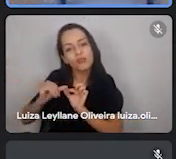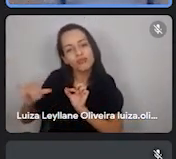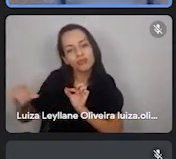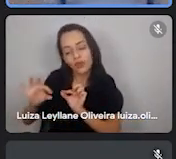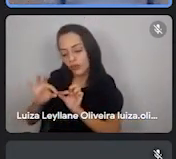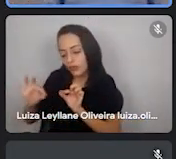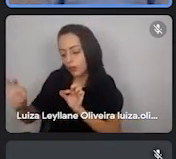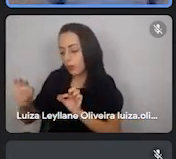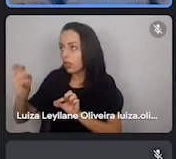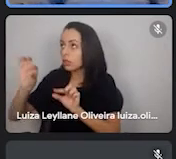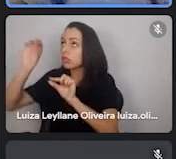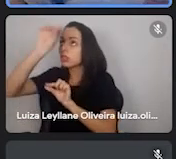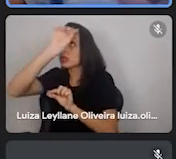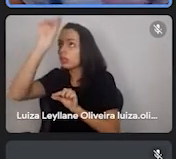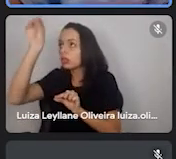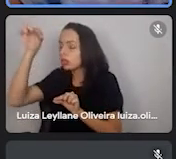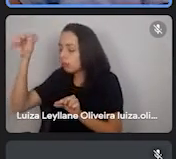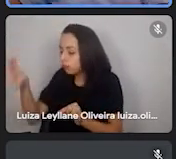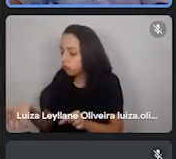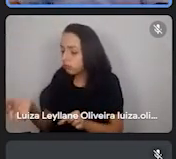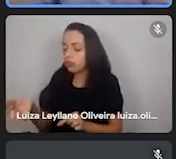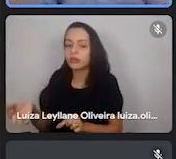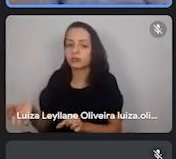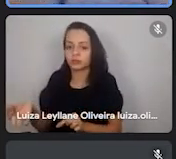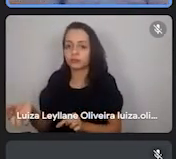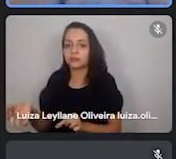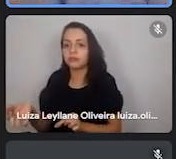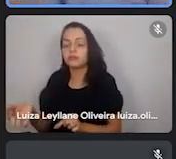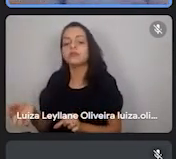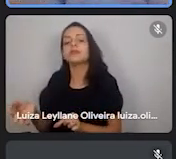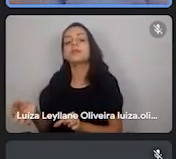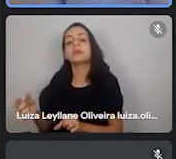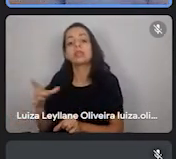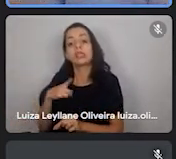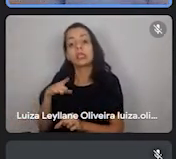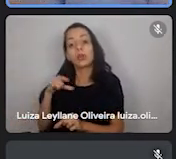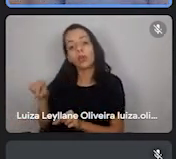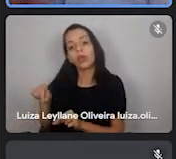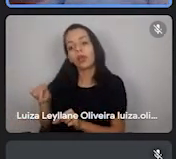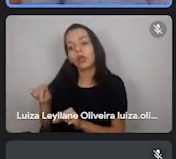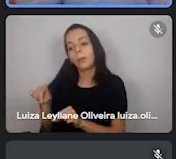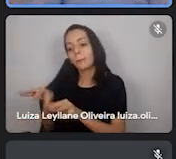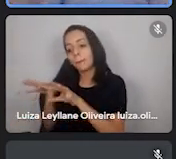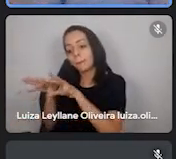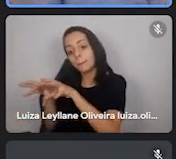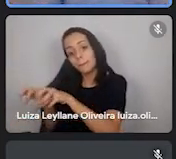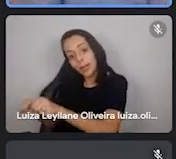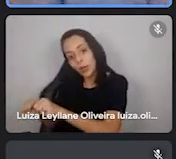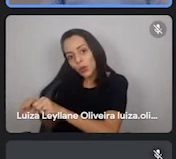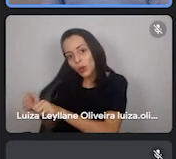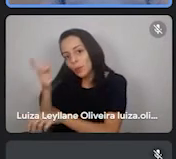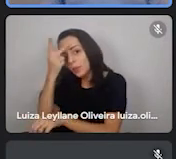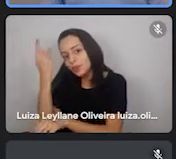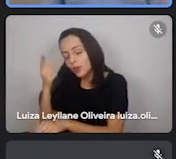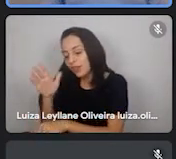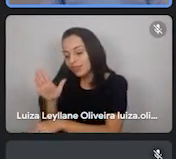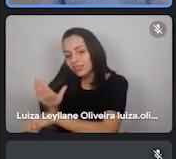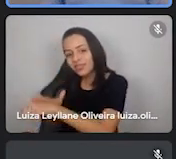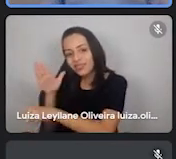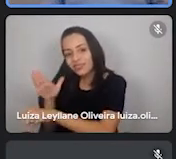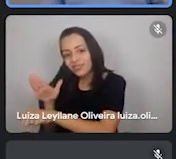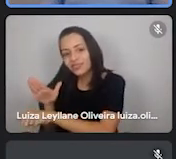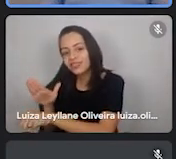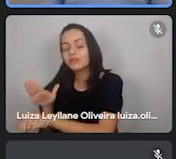o que aconteceu? Pegaram o senhor, foram deslocando. Um deles encostou novamente no